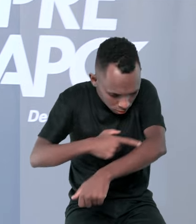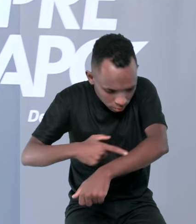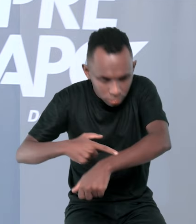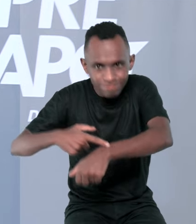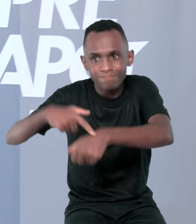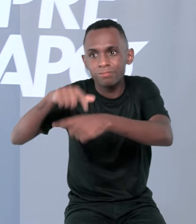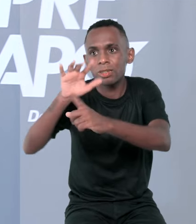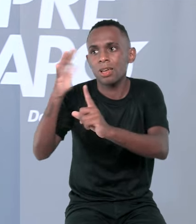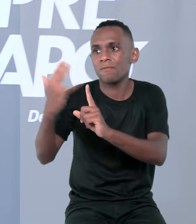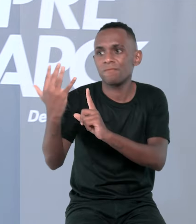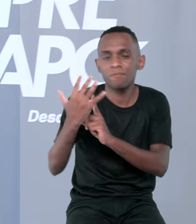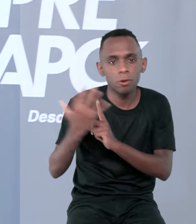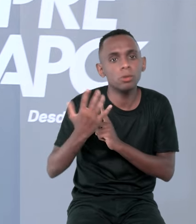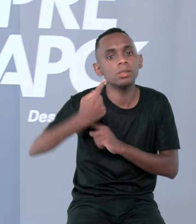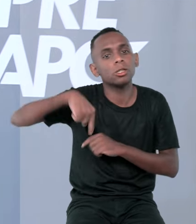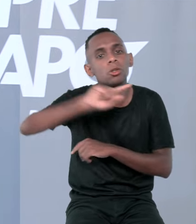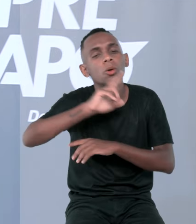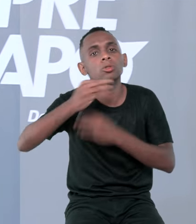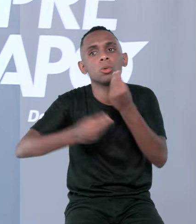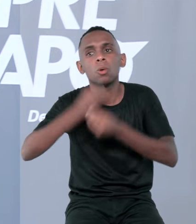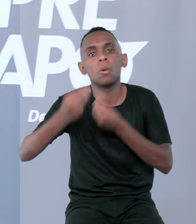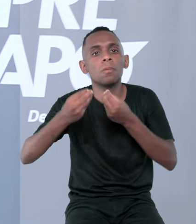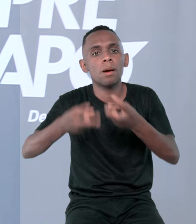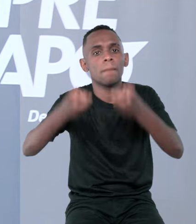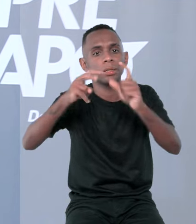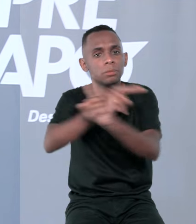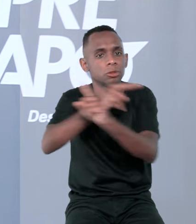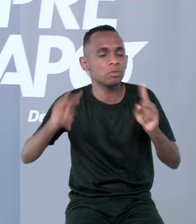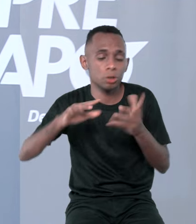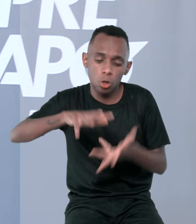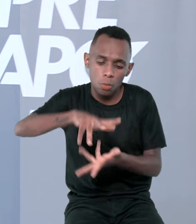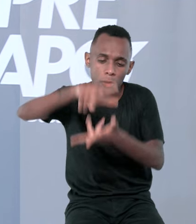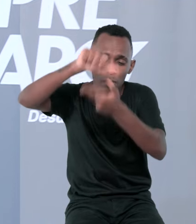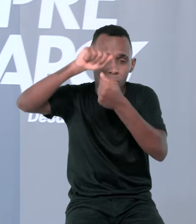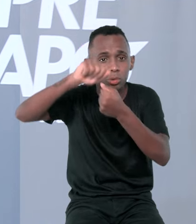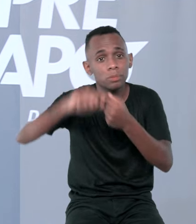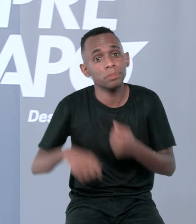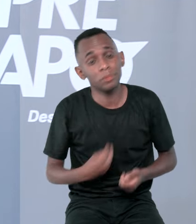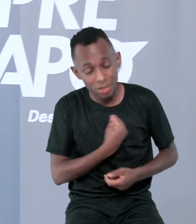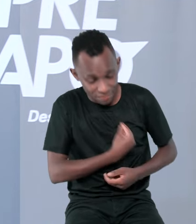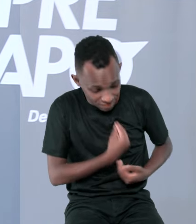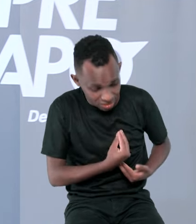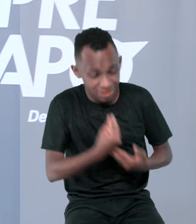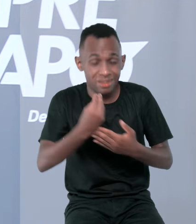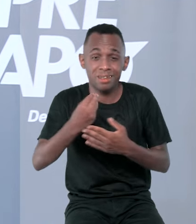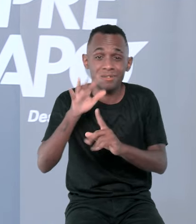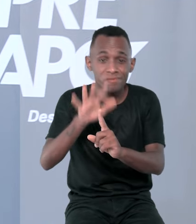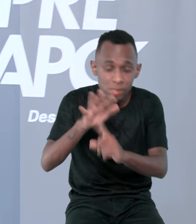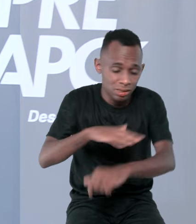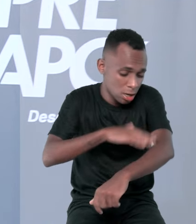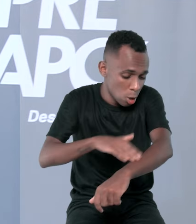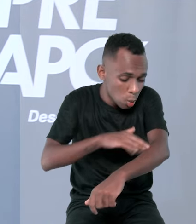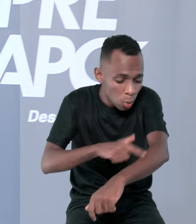corpo e determina nosso modo de estar no mundo. E por mais que a sua vida seja medida pela cor, por mais que suas